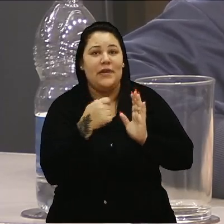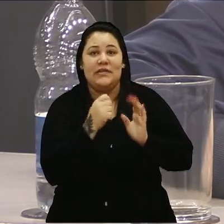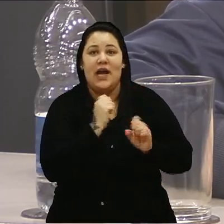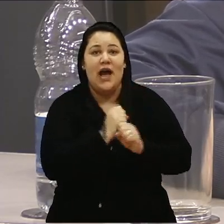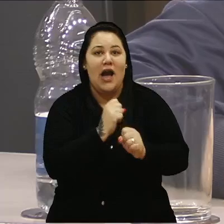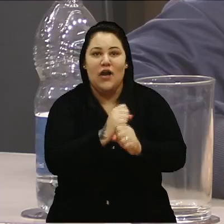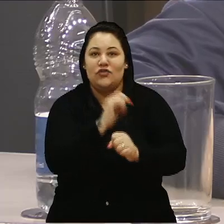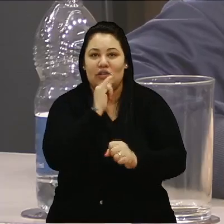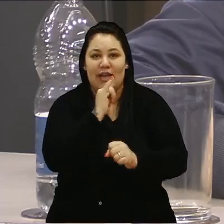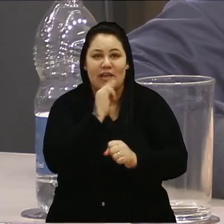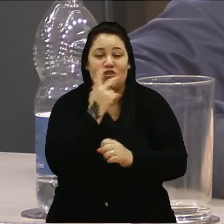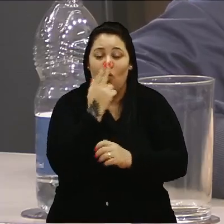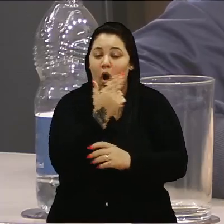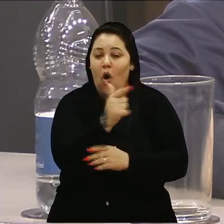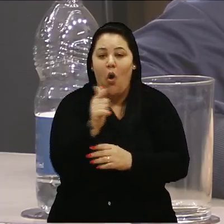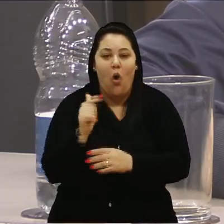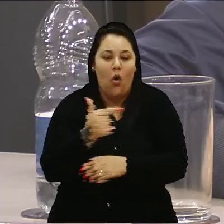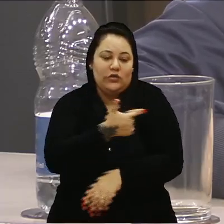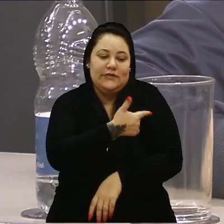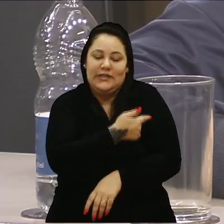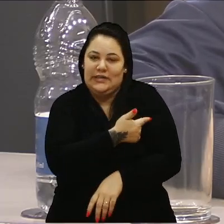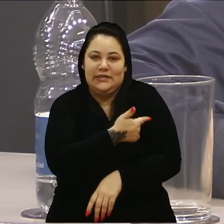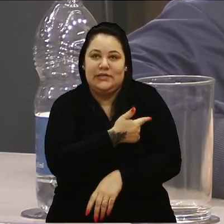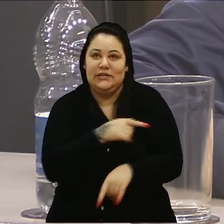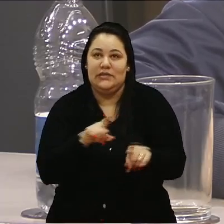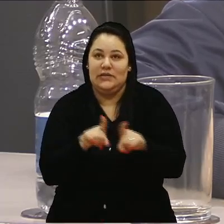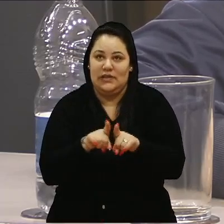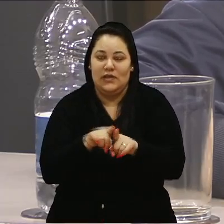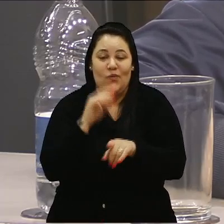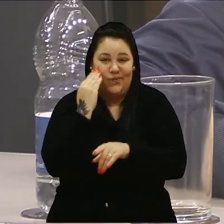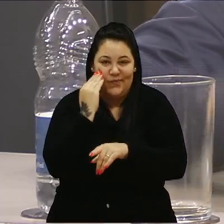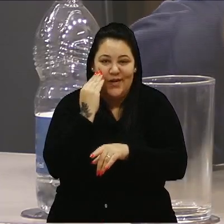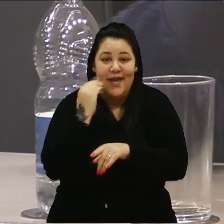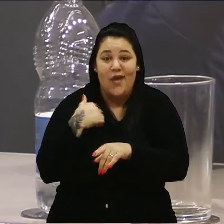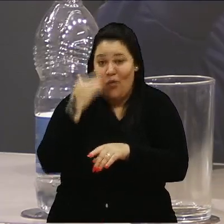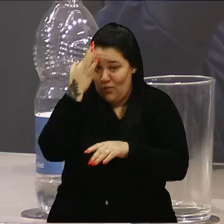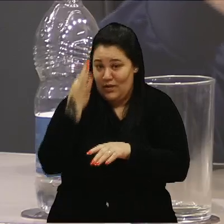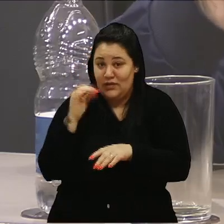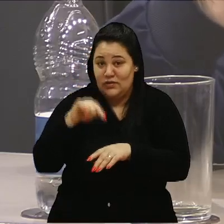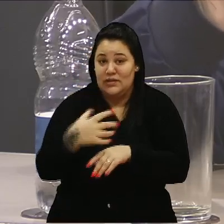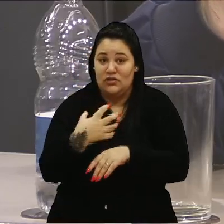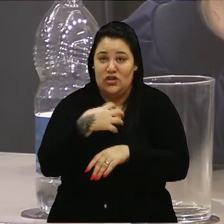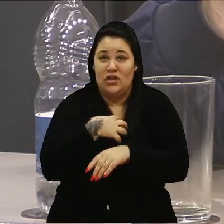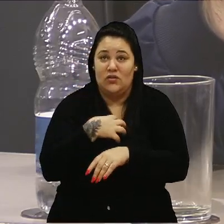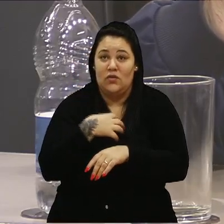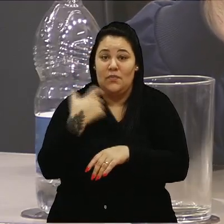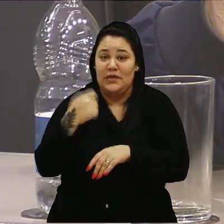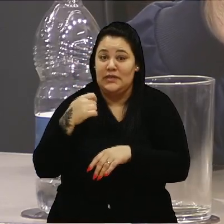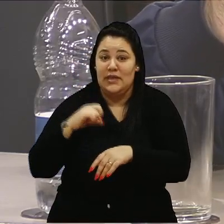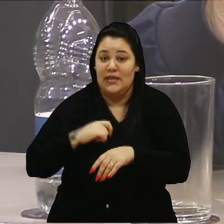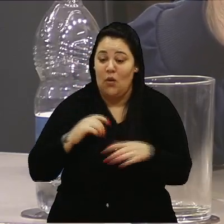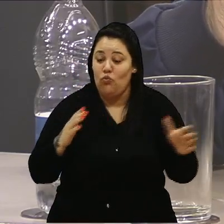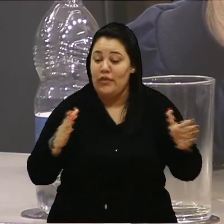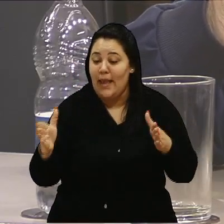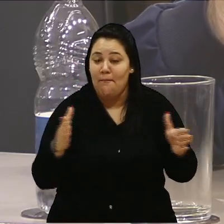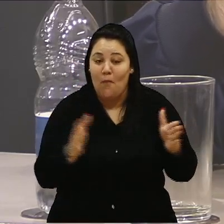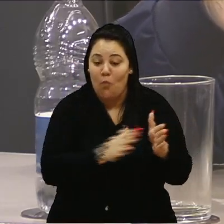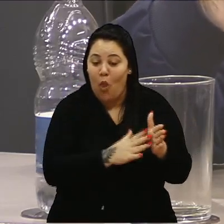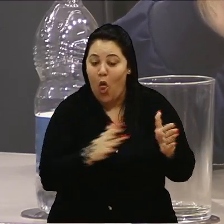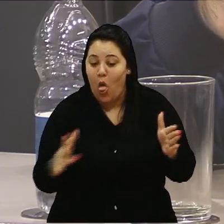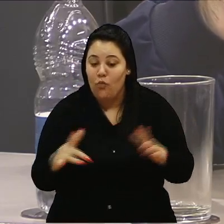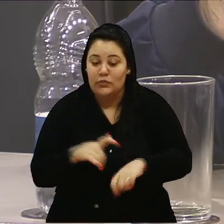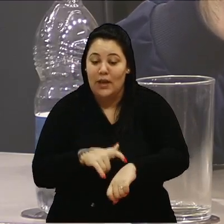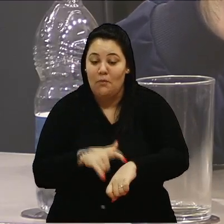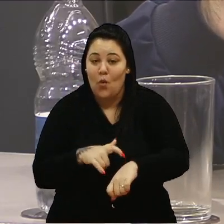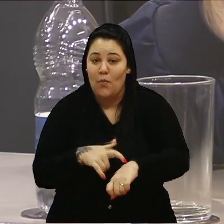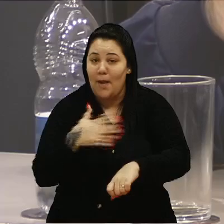da varicela, de todas as demais vacinas. Eu tenho esse entendimento e precisa uma janela de tempo. Então, para